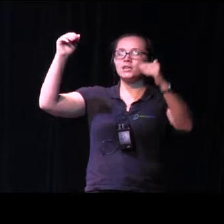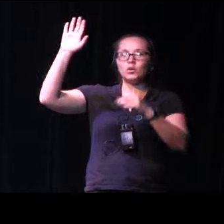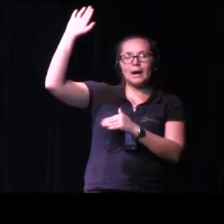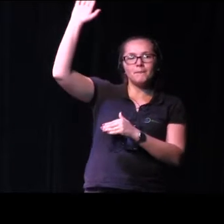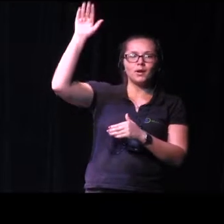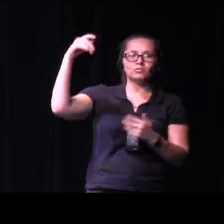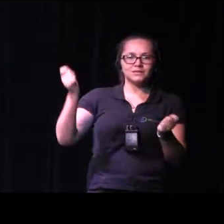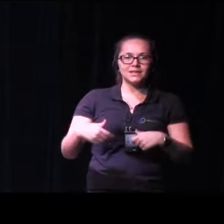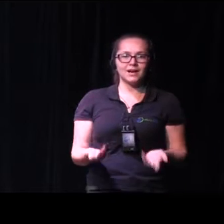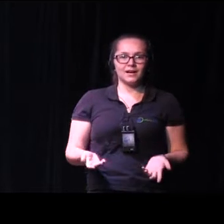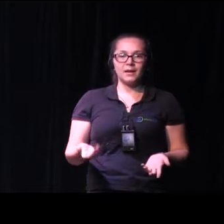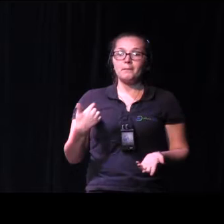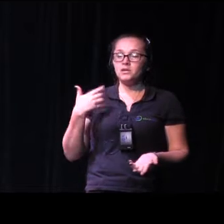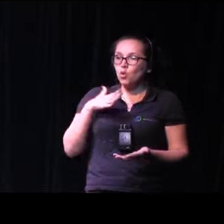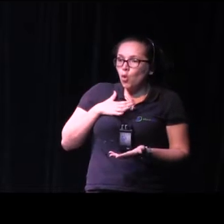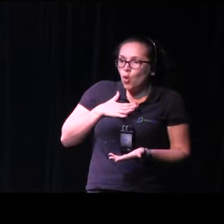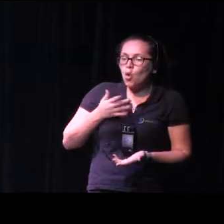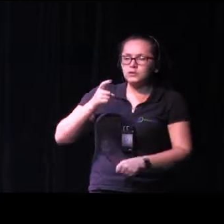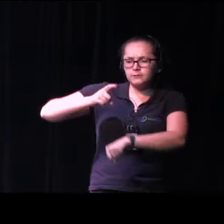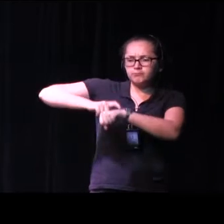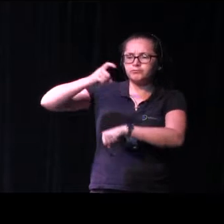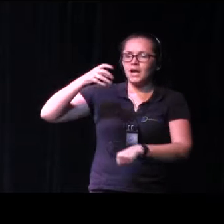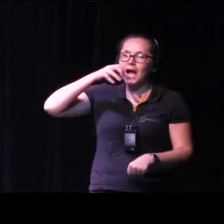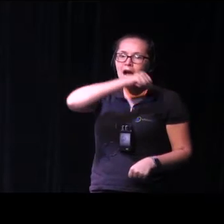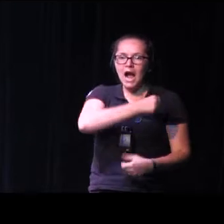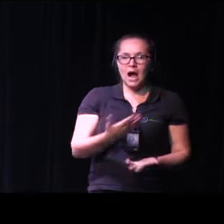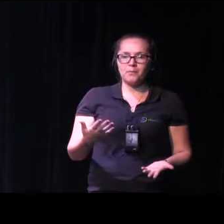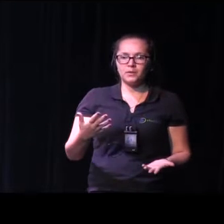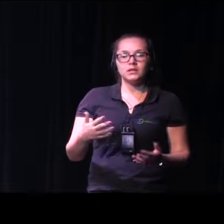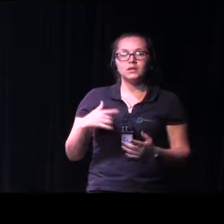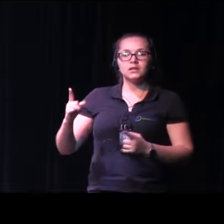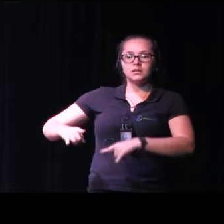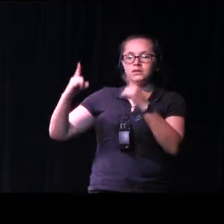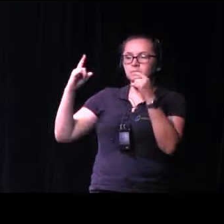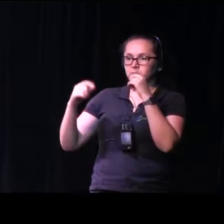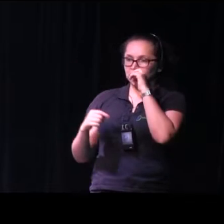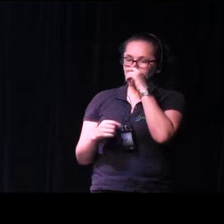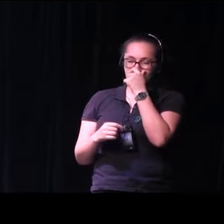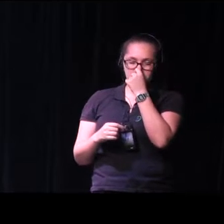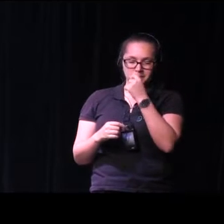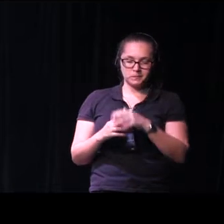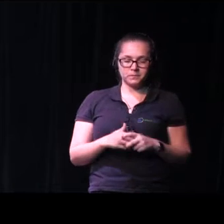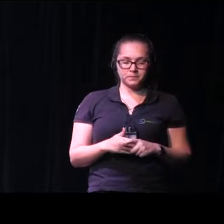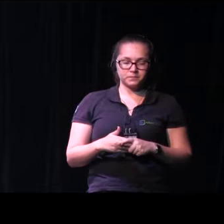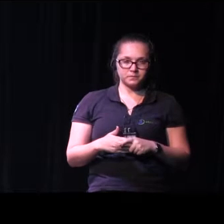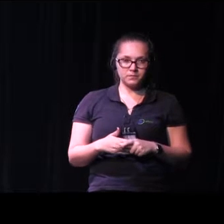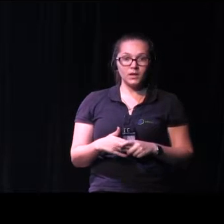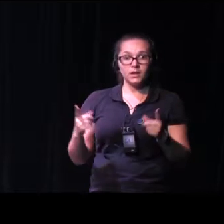tocar o teto com a mão. Mas eu gosto dessa imediatez e essa noção de edifício